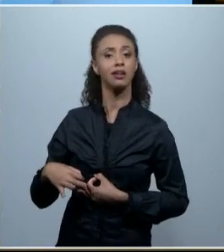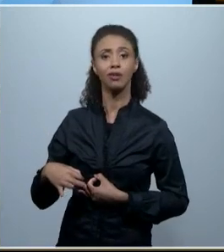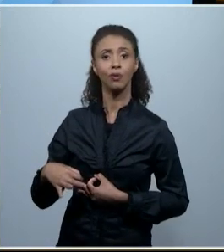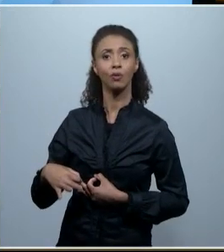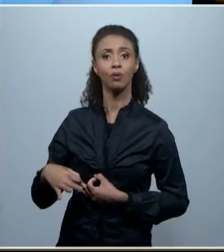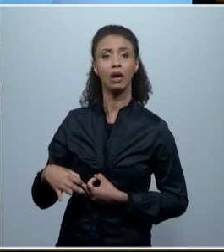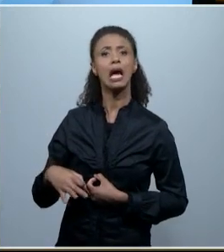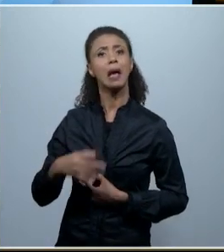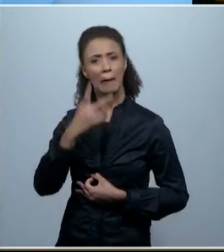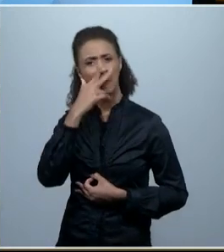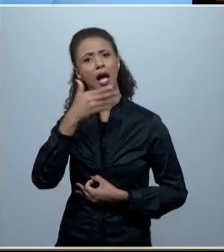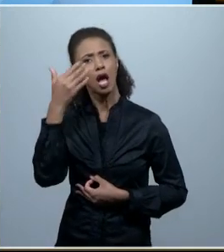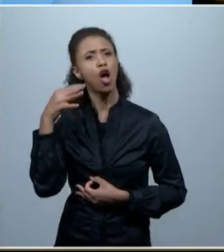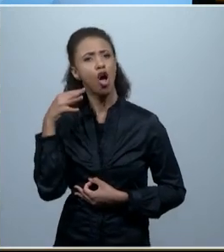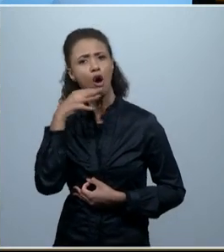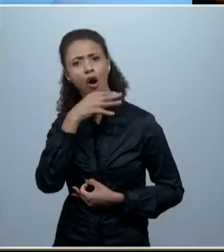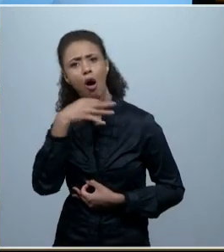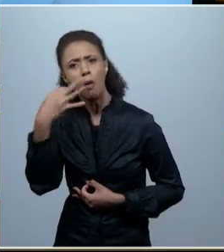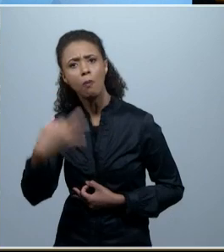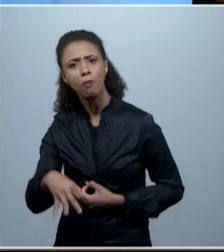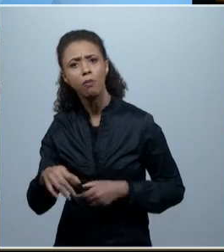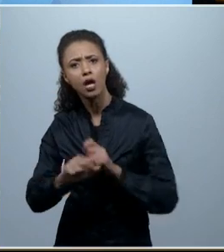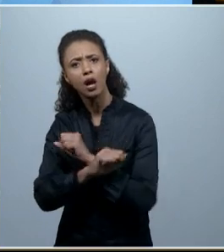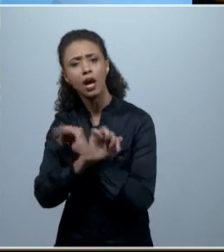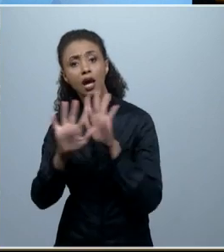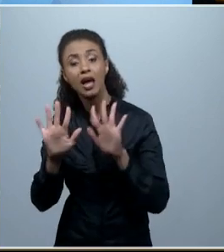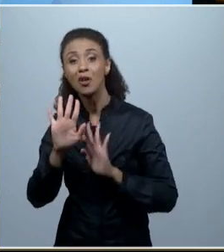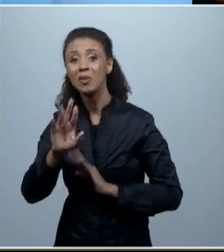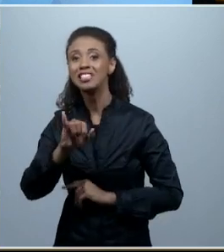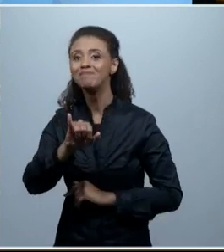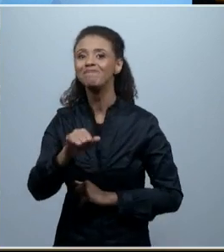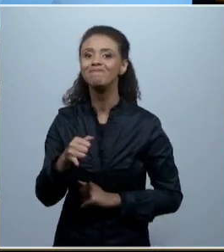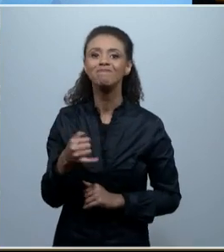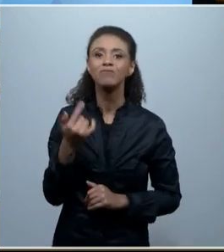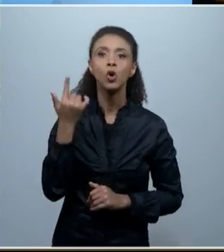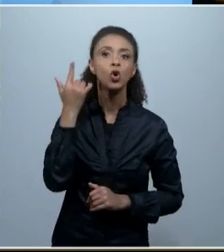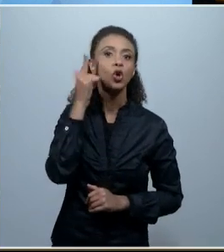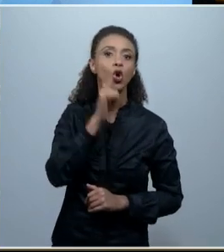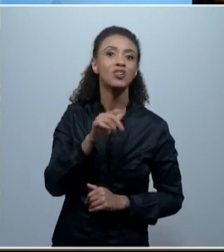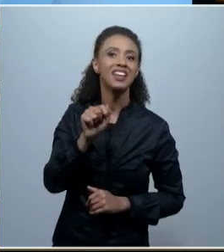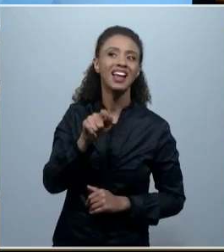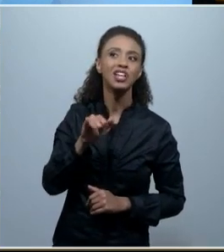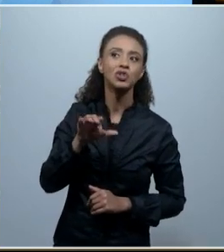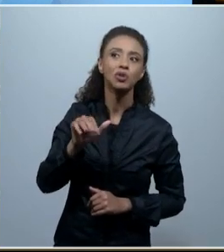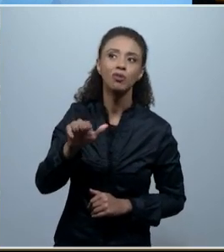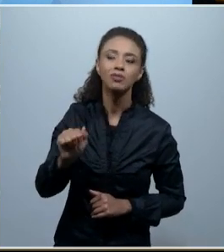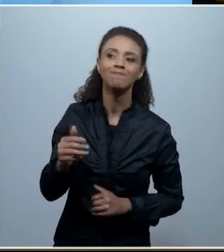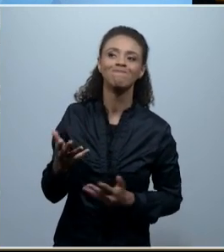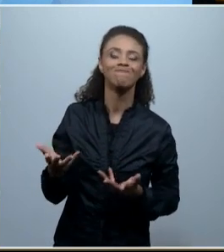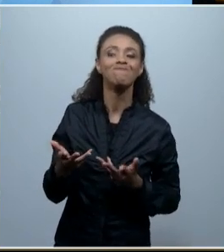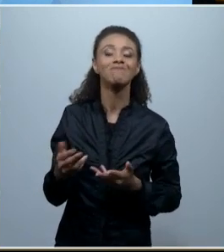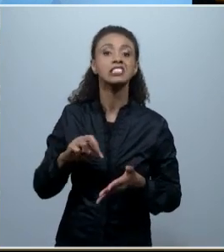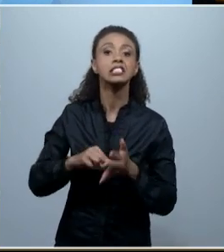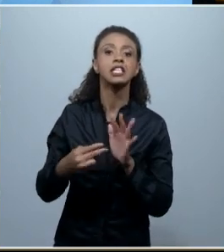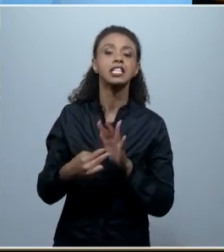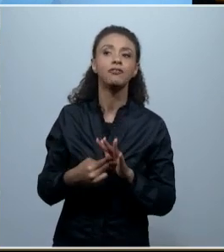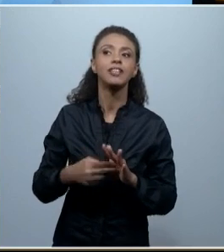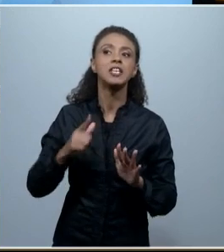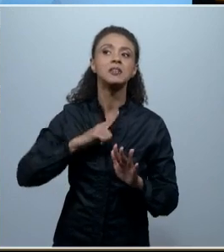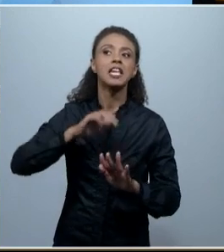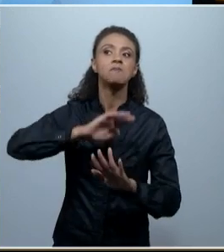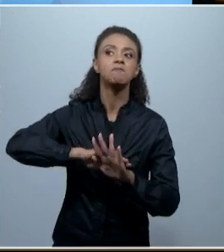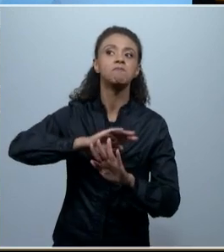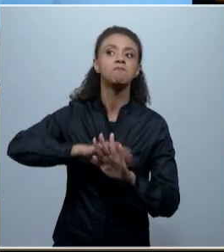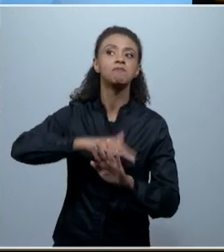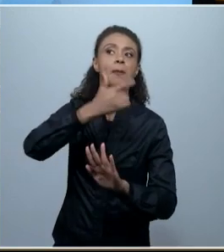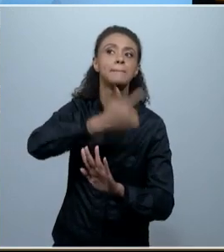parece muito óbvio se você não consegue deduzir da cromatina de jeito nenhum é porque pode ter alguma coisa